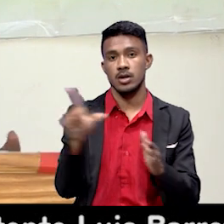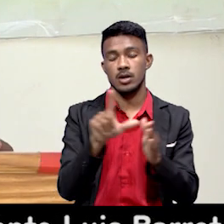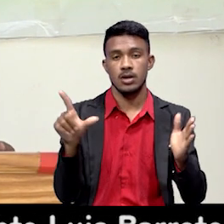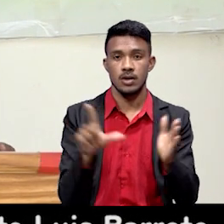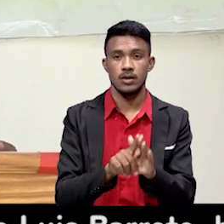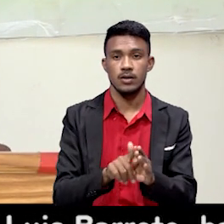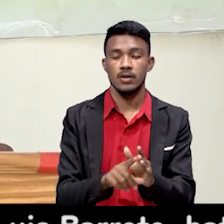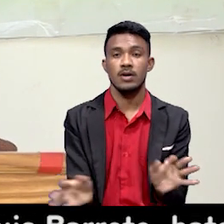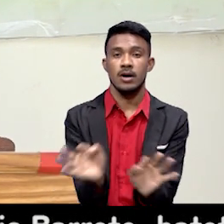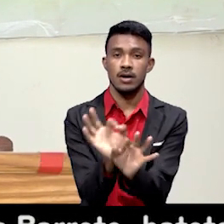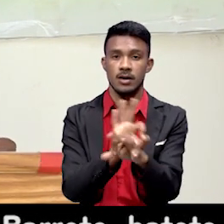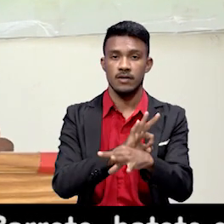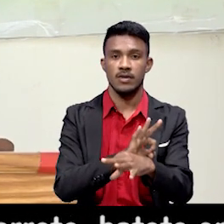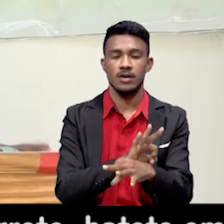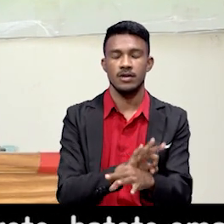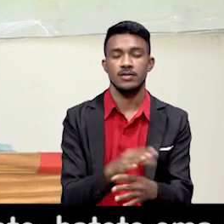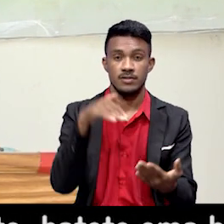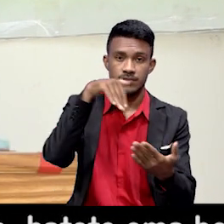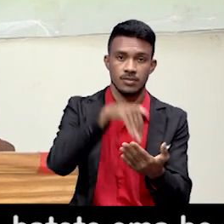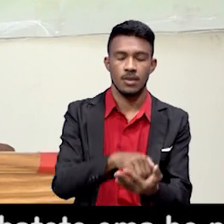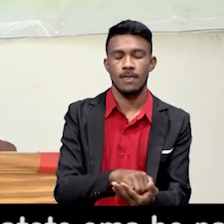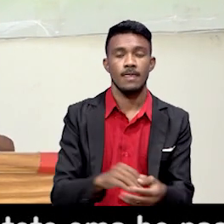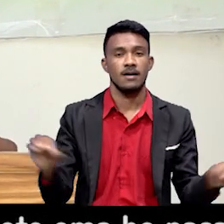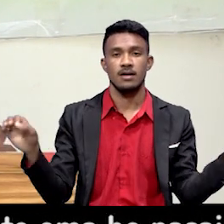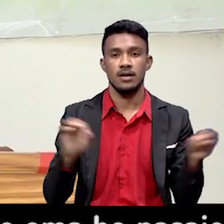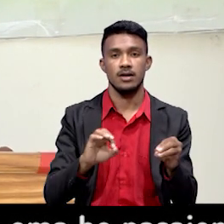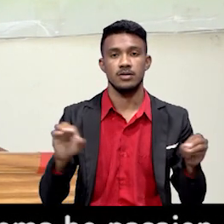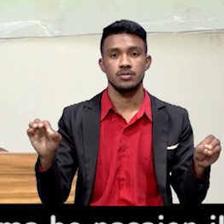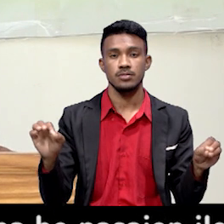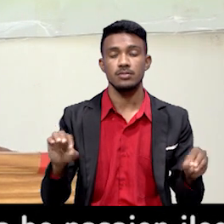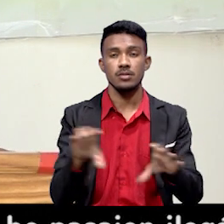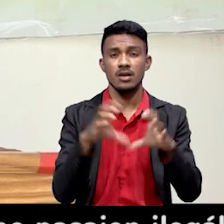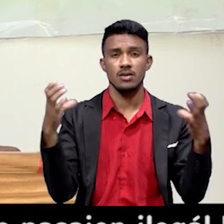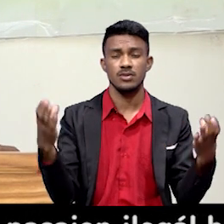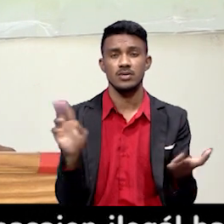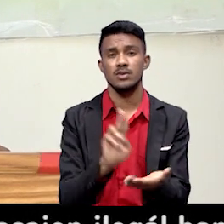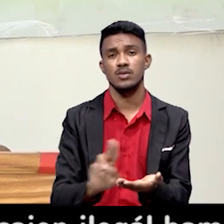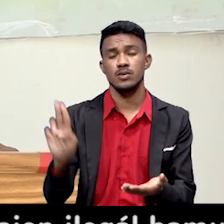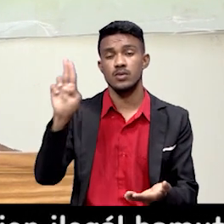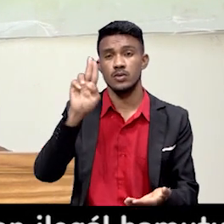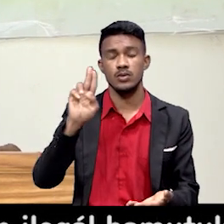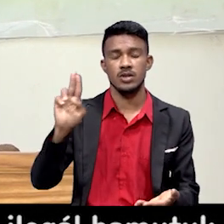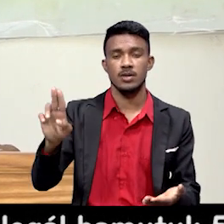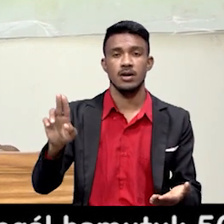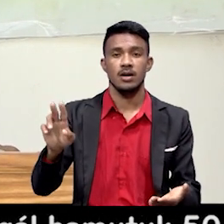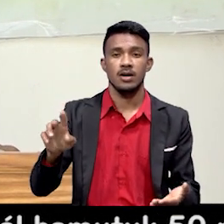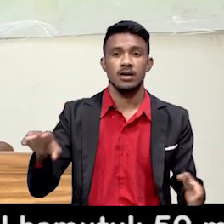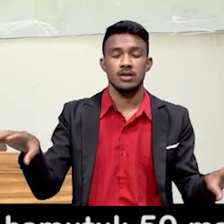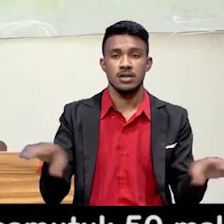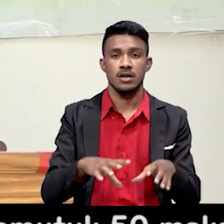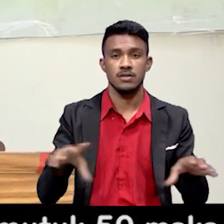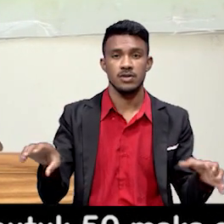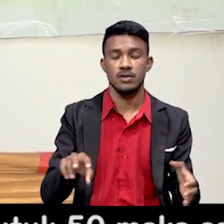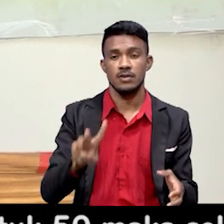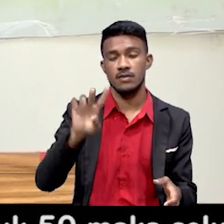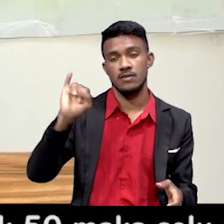fale, kataka laos conceito na usane laos pensão vitalícia mas be